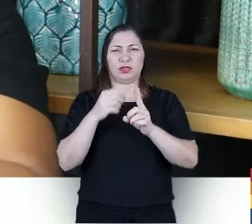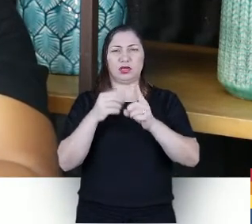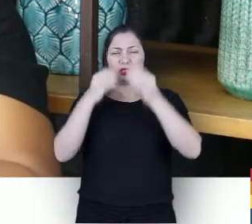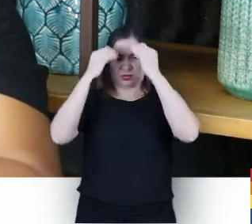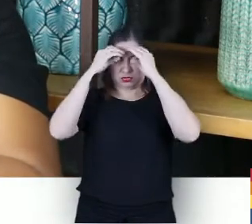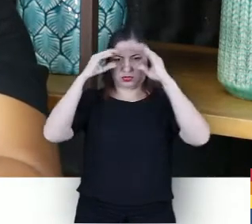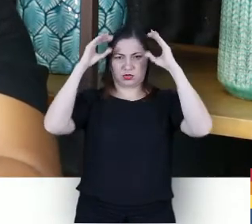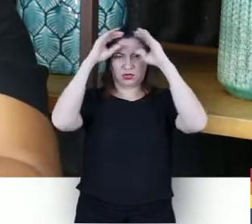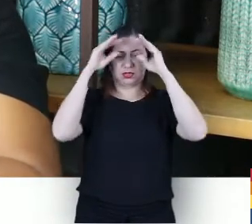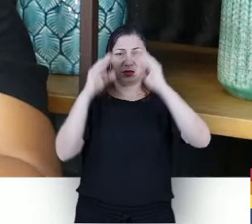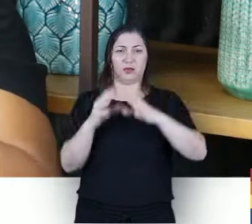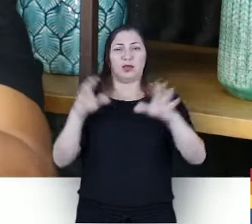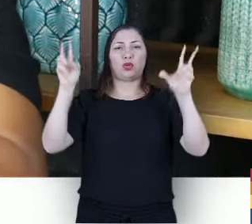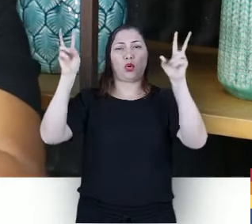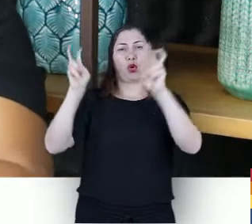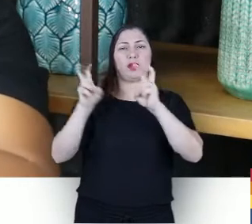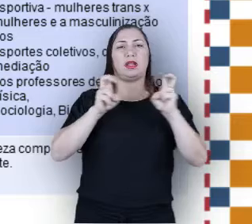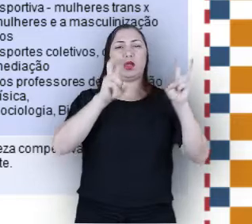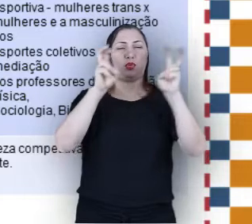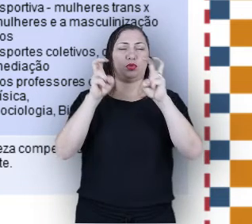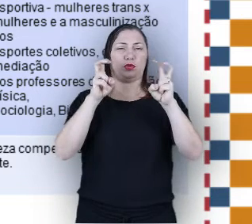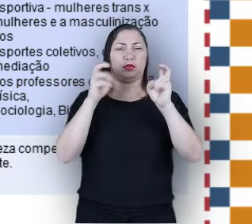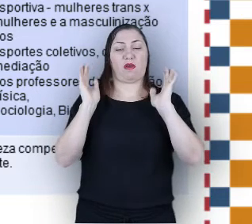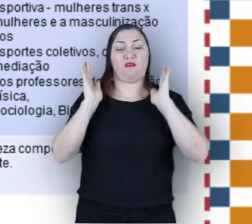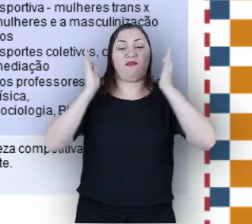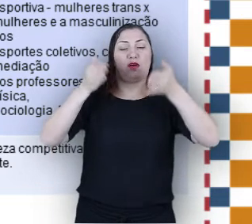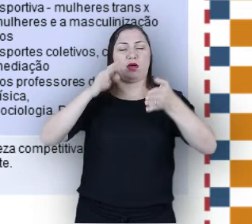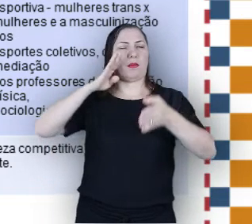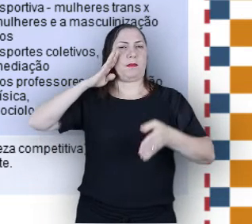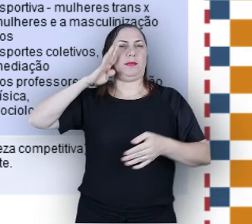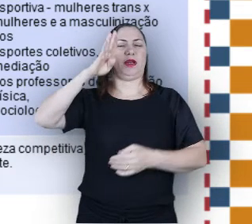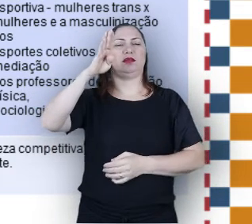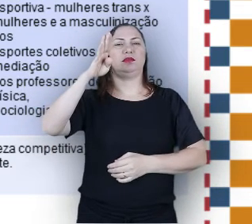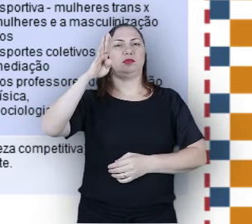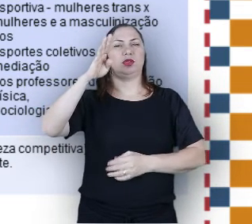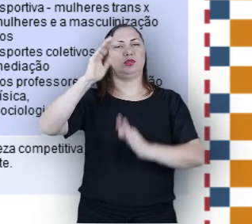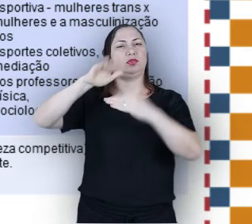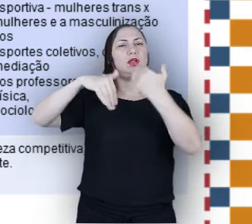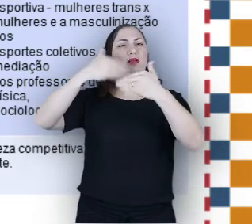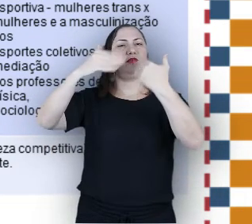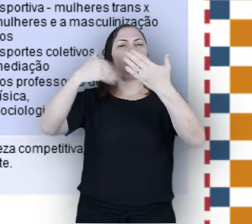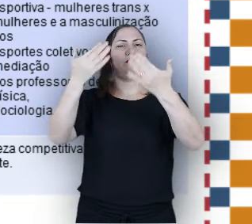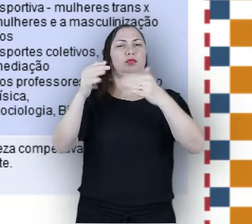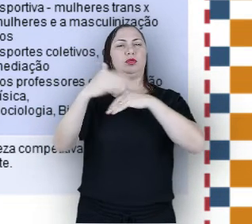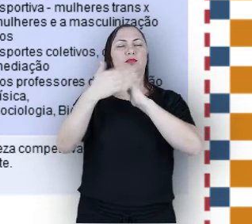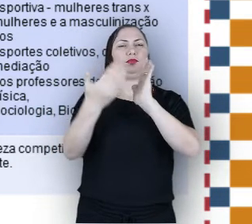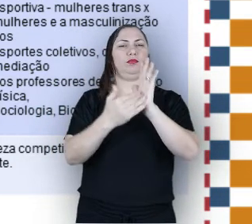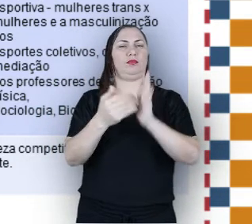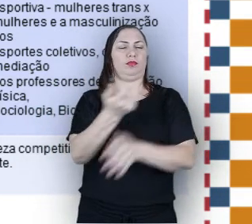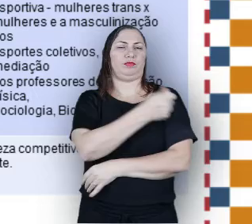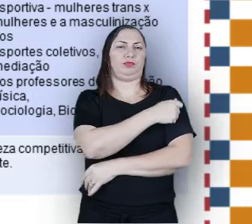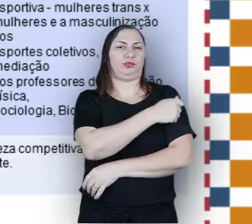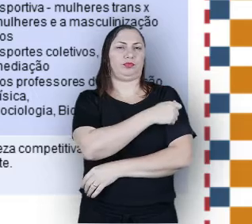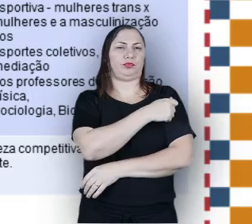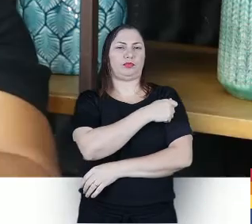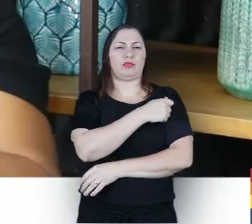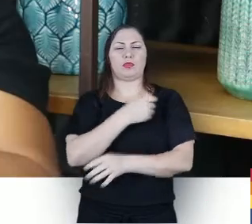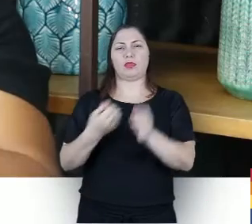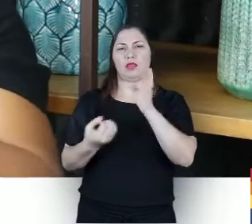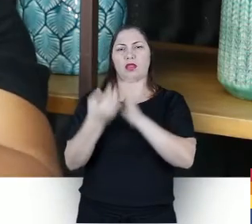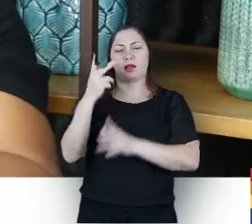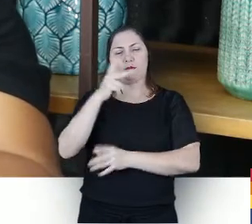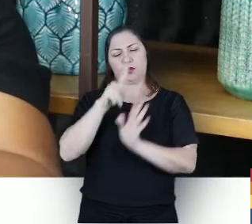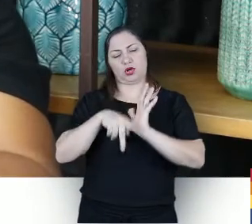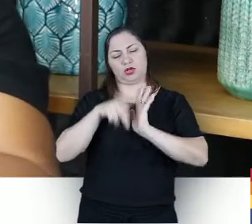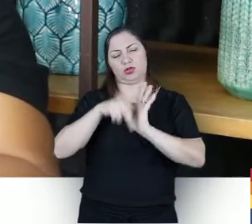integrar, né, e contextualizar essas competências, essas habilidades, objetos de conhecimento, conteúdos,